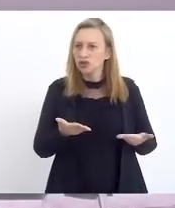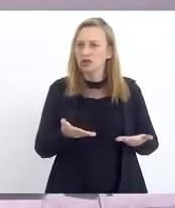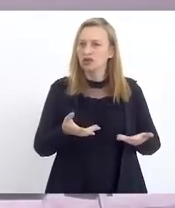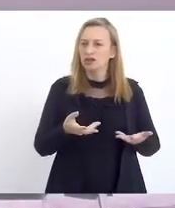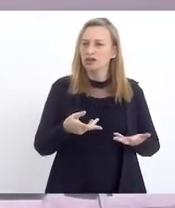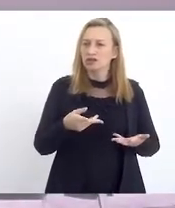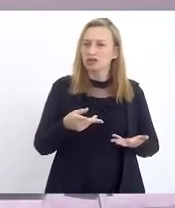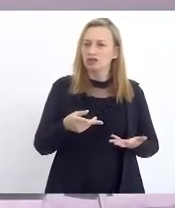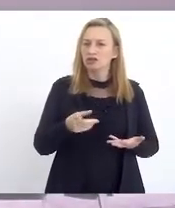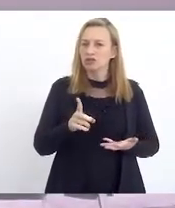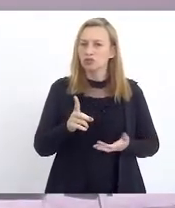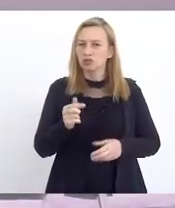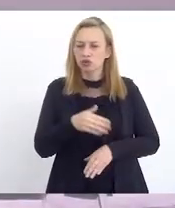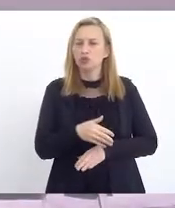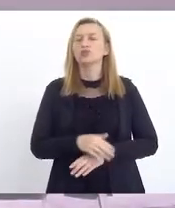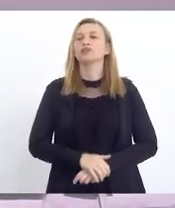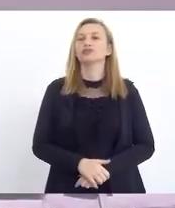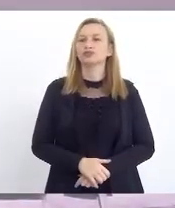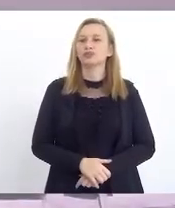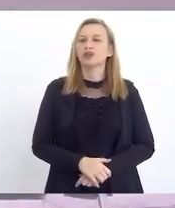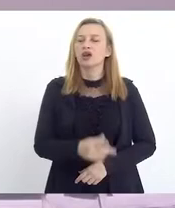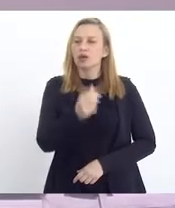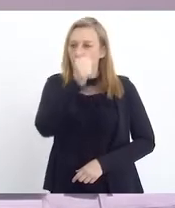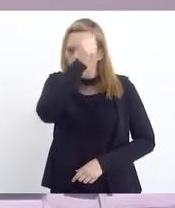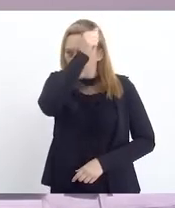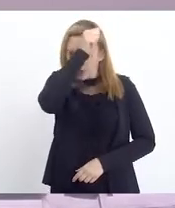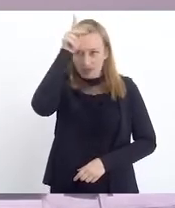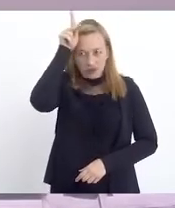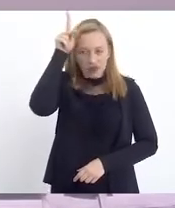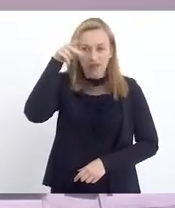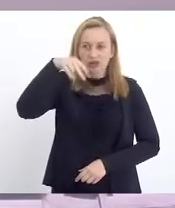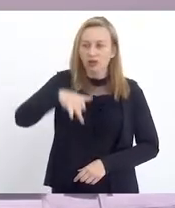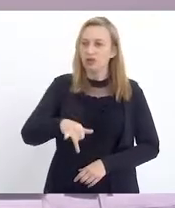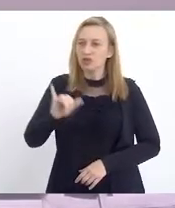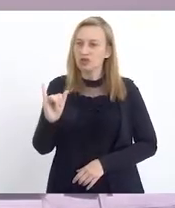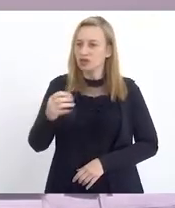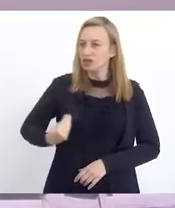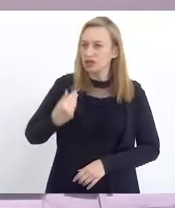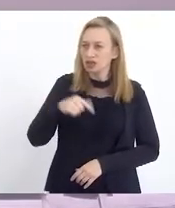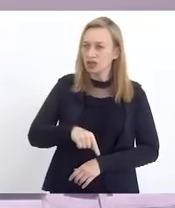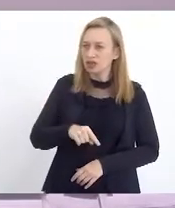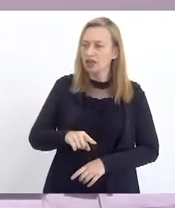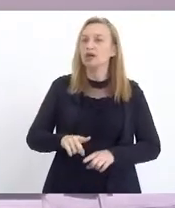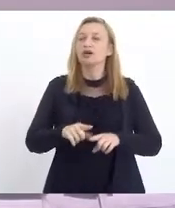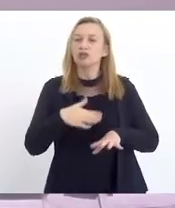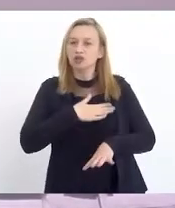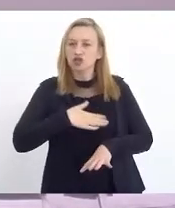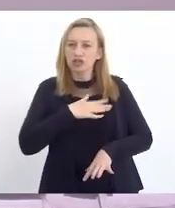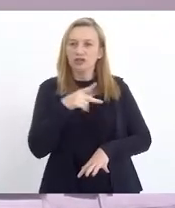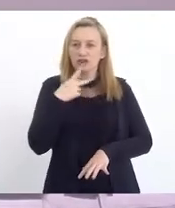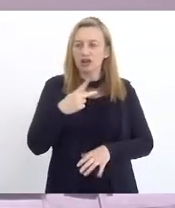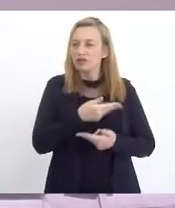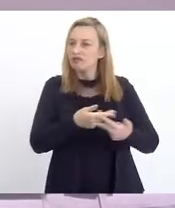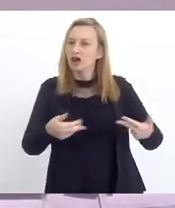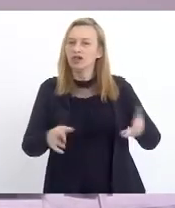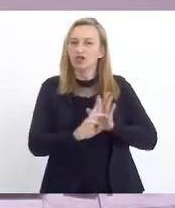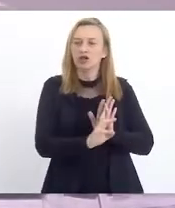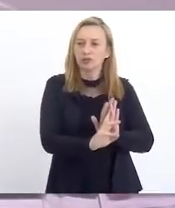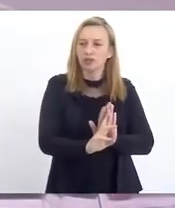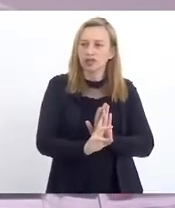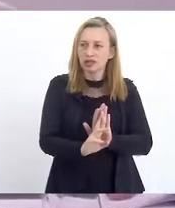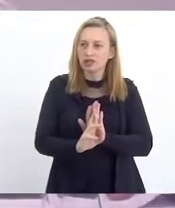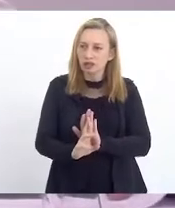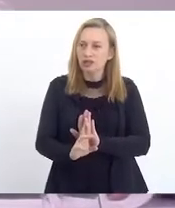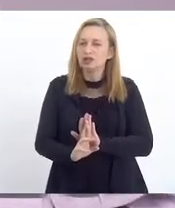participar, também não chegou. O prefeito de Nova Iguaçu não veio, mas eu gostaria de dizer que está presente aqui vários representantes